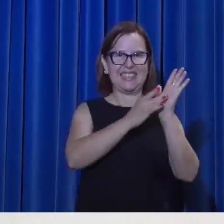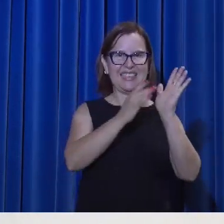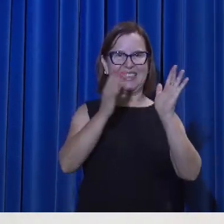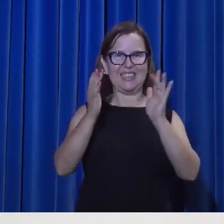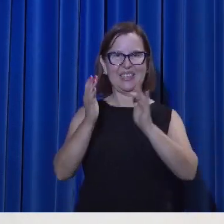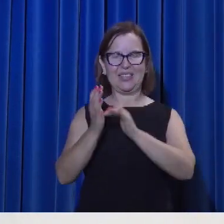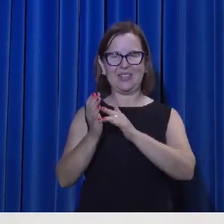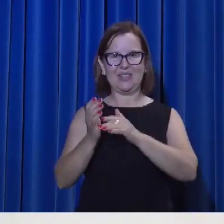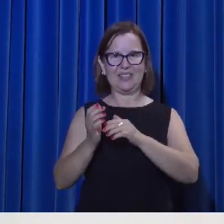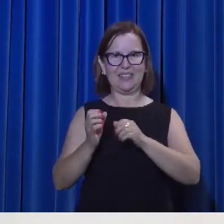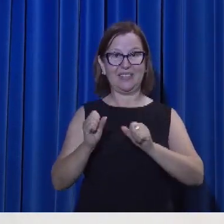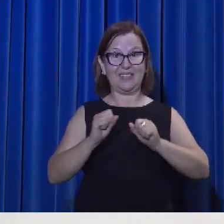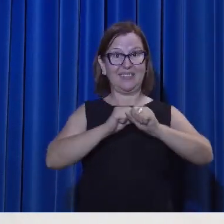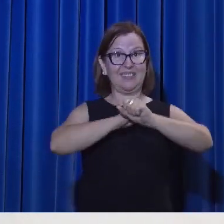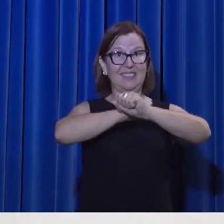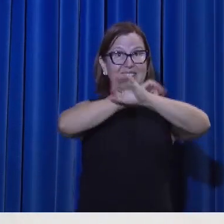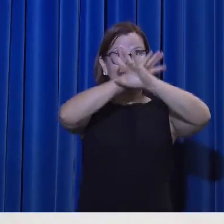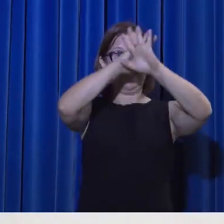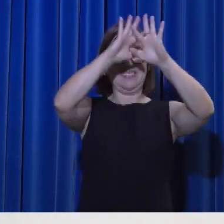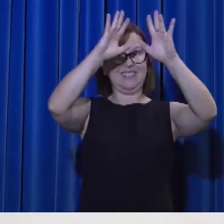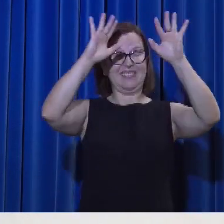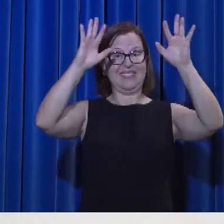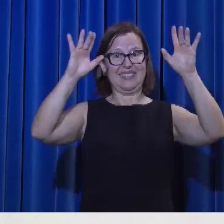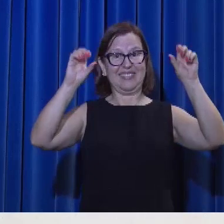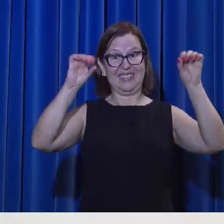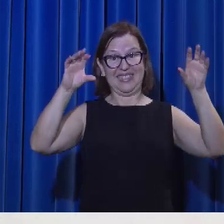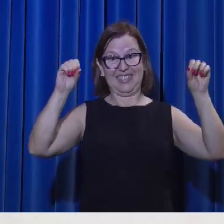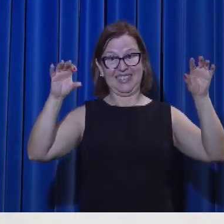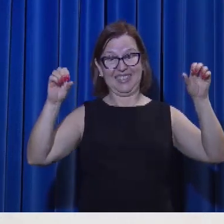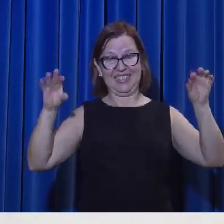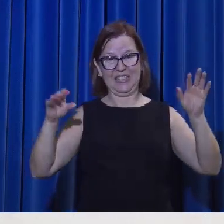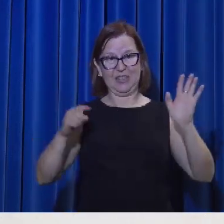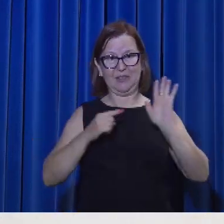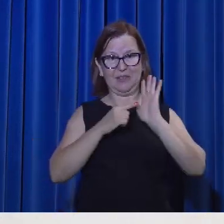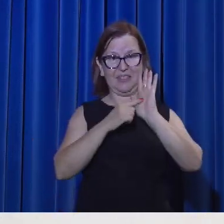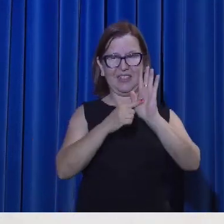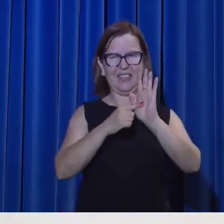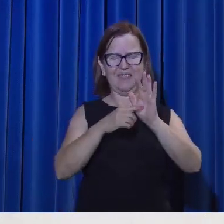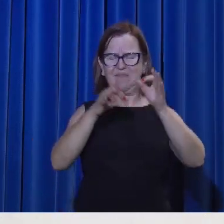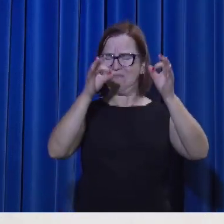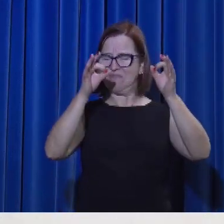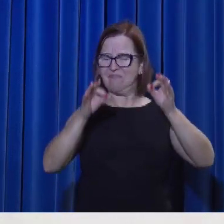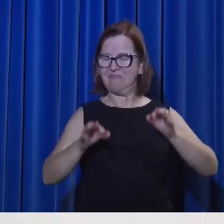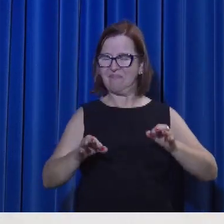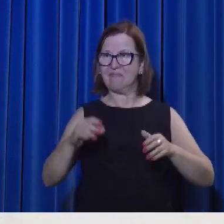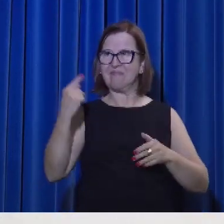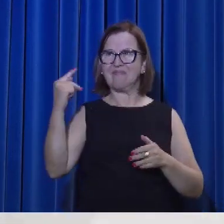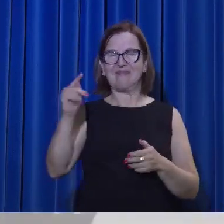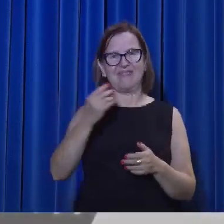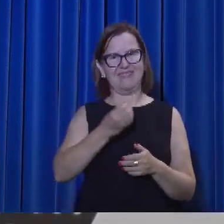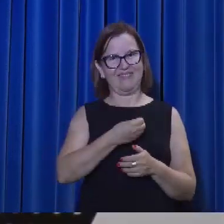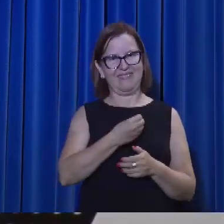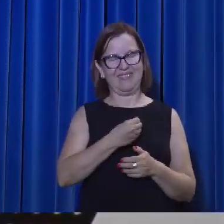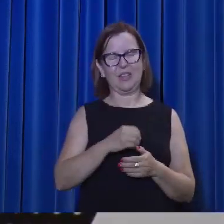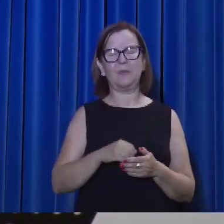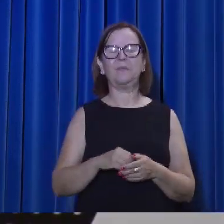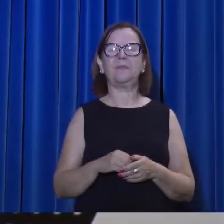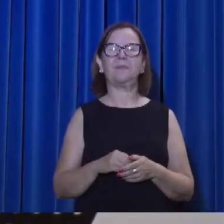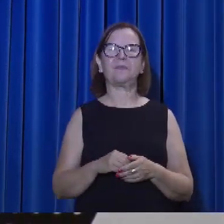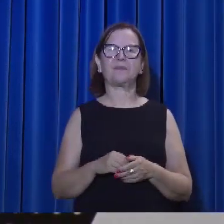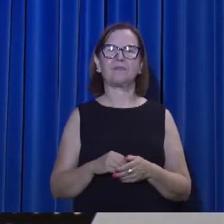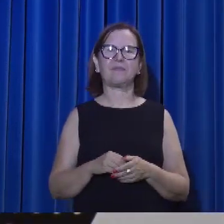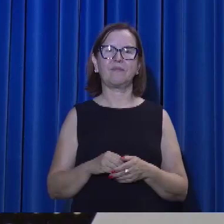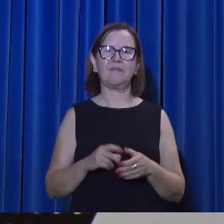é o resplendor da glória e a expressão exata do seu ser. O Verbo de